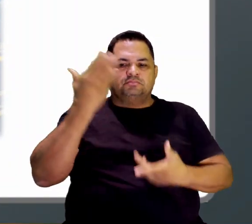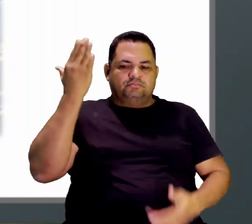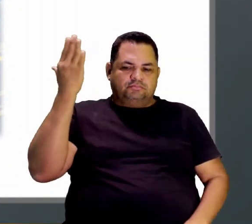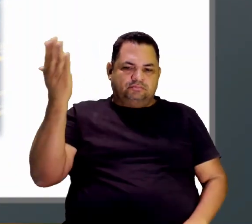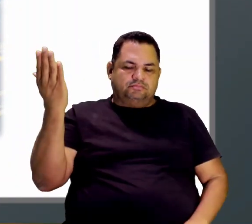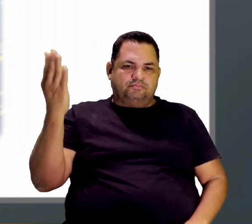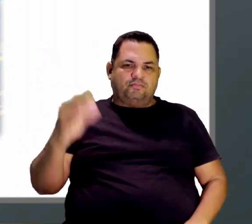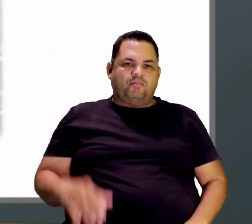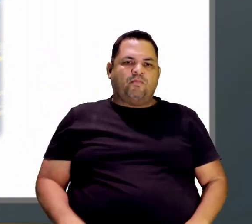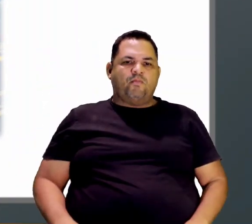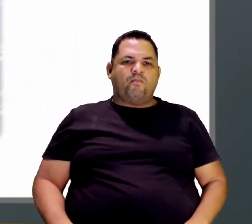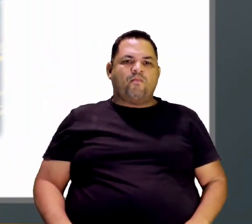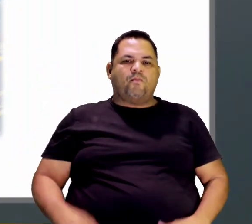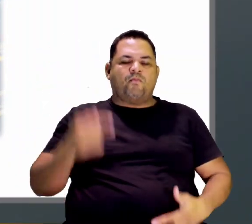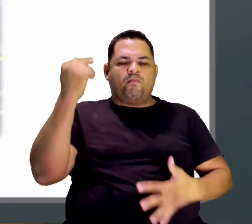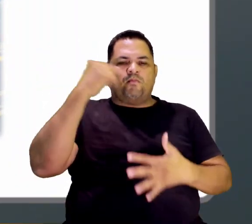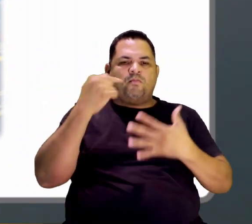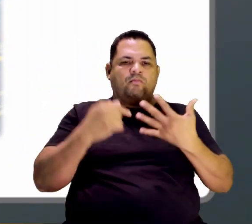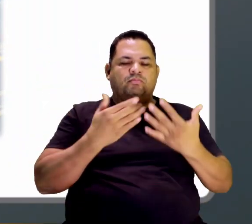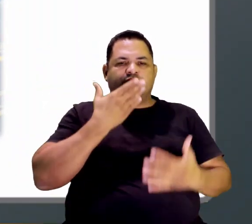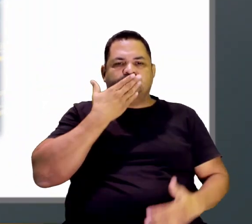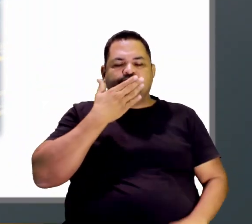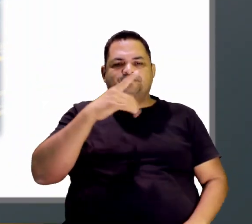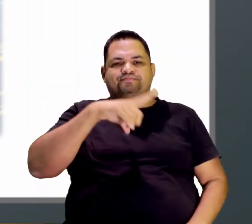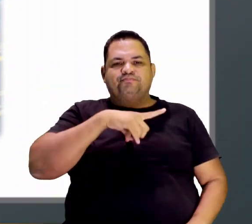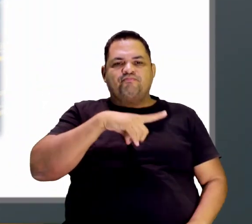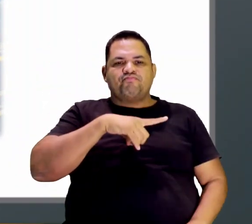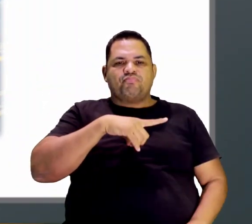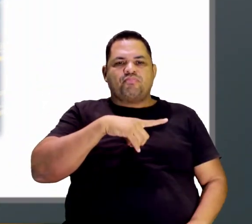mais conhecido, do futsal, né?